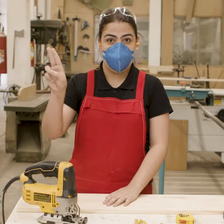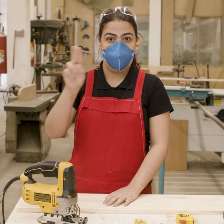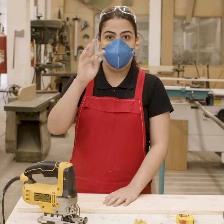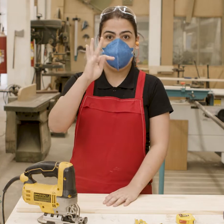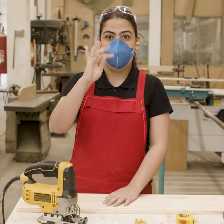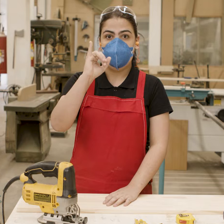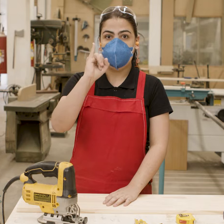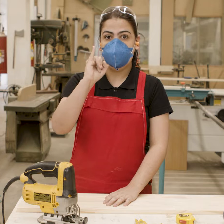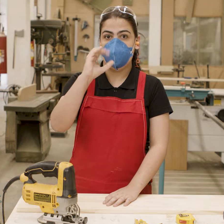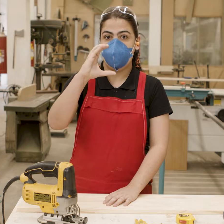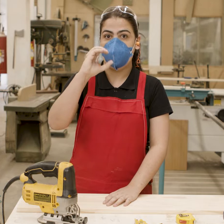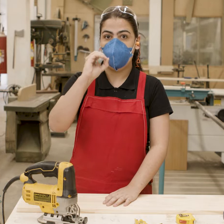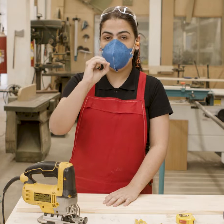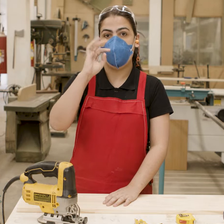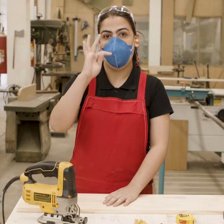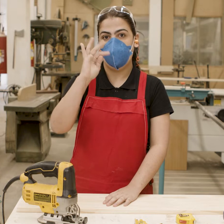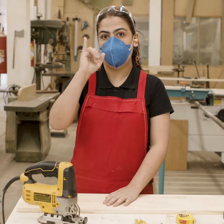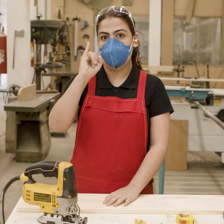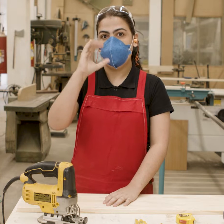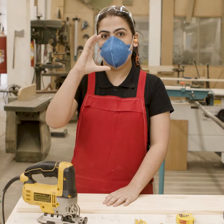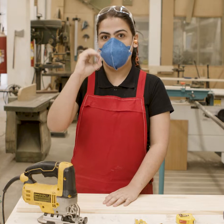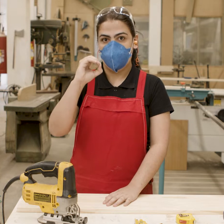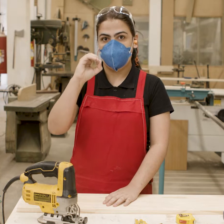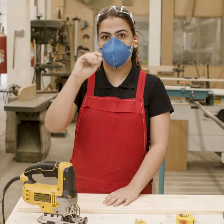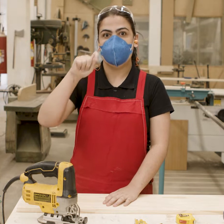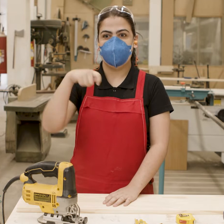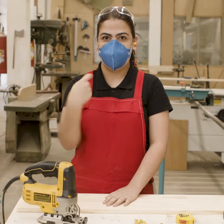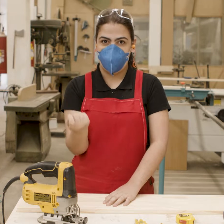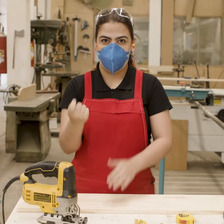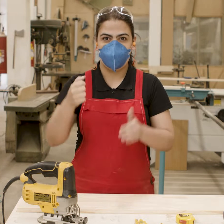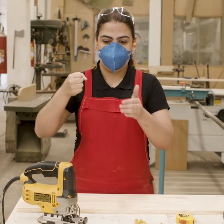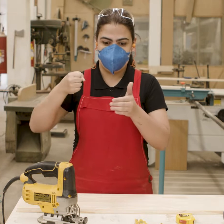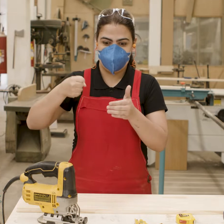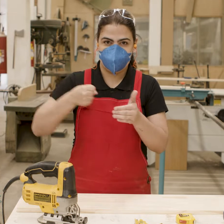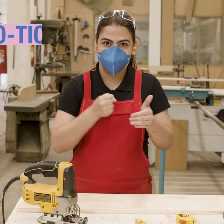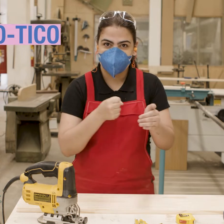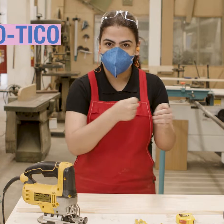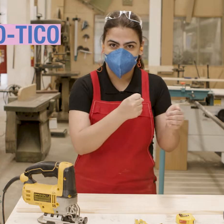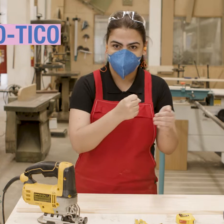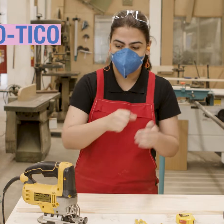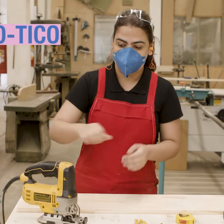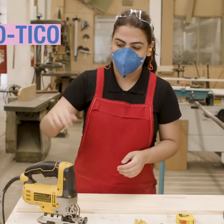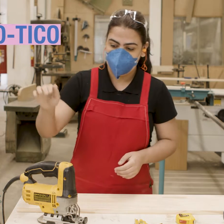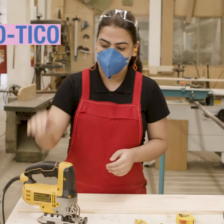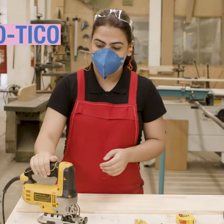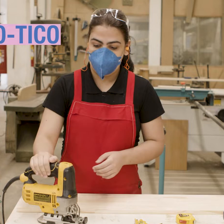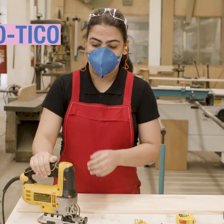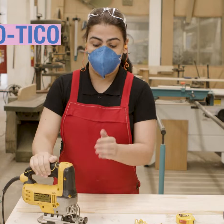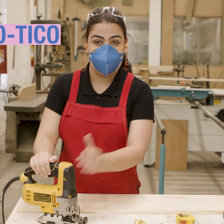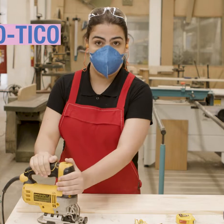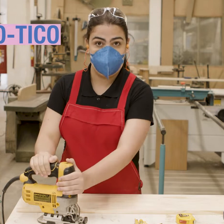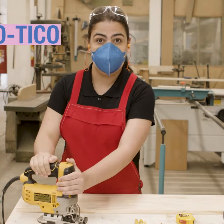Agora, vou utilizar a ferramenta Tico-Tico. Este é o sinal em libras.